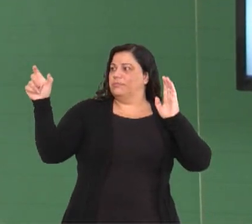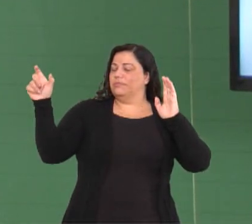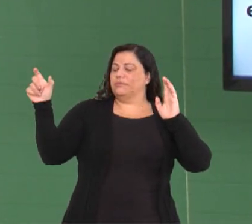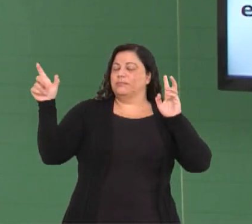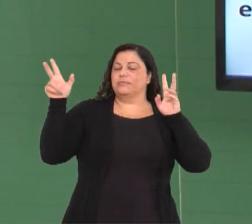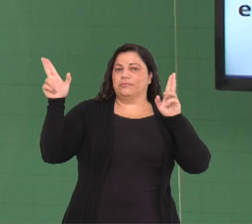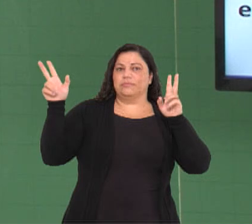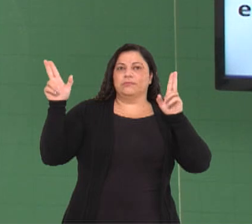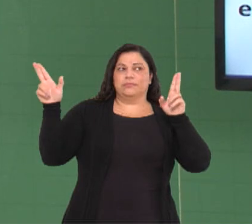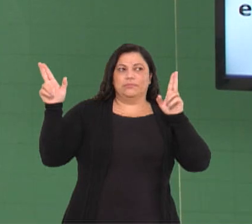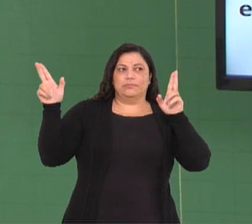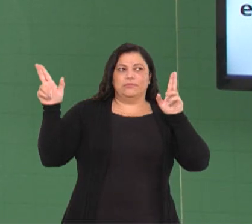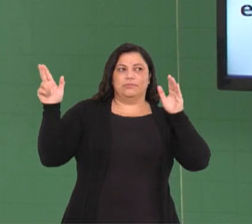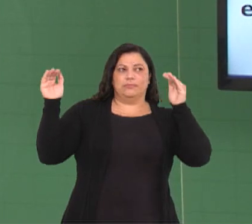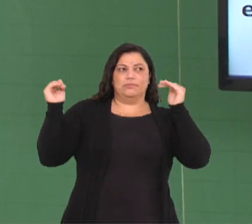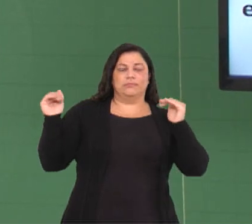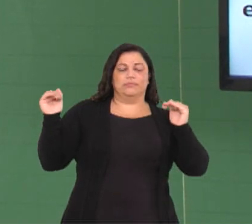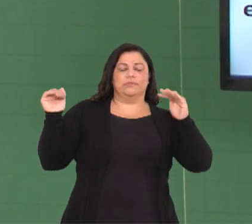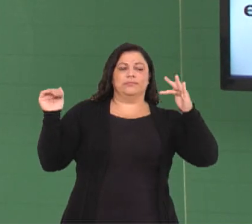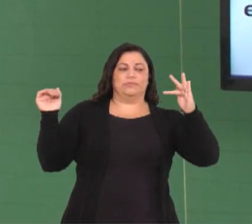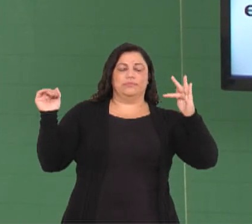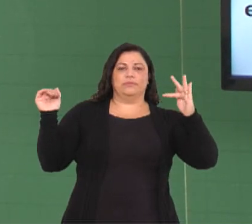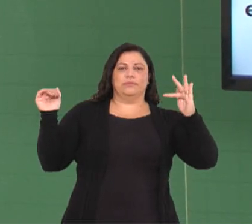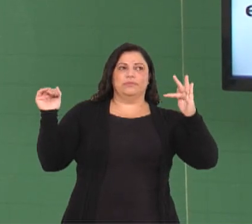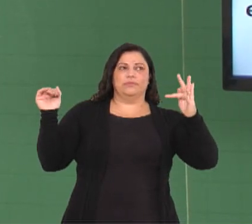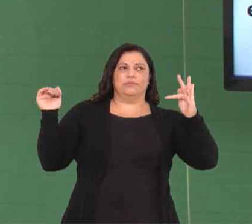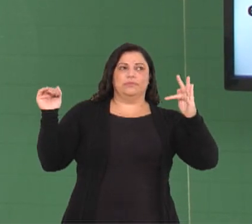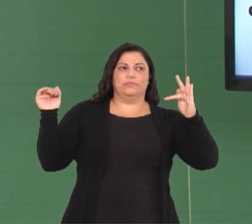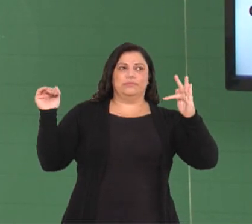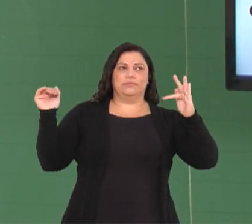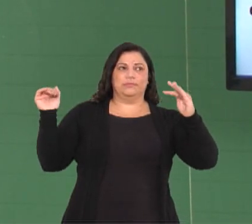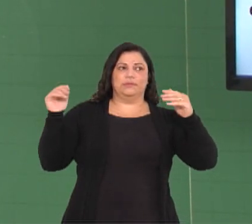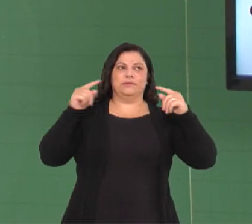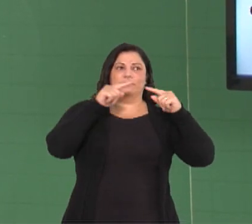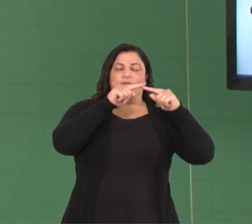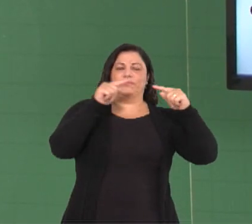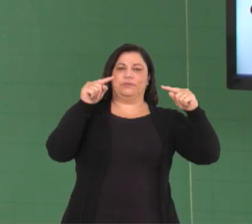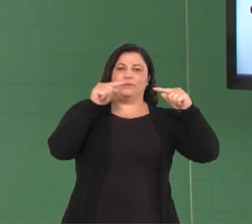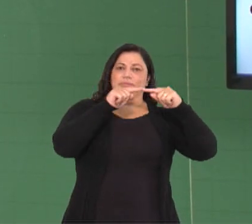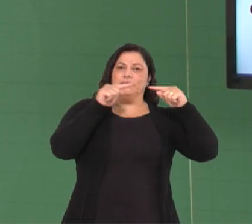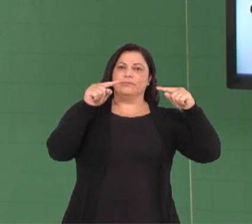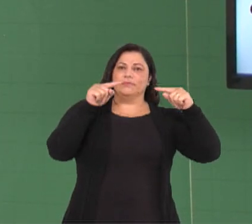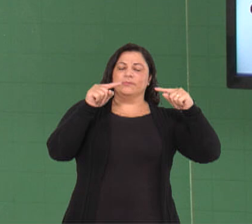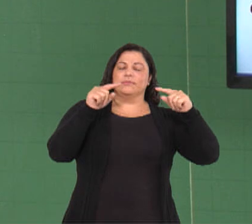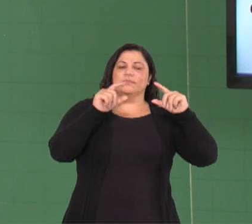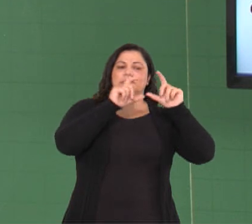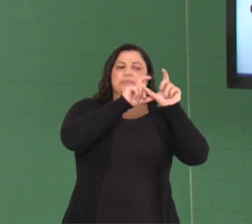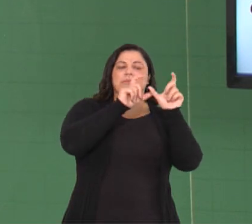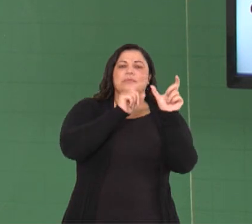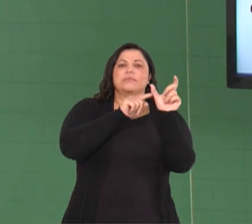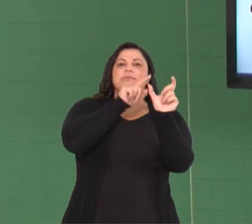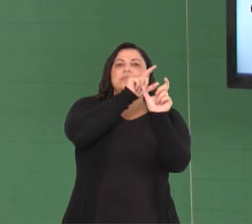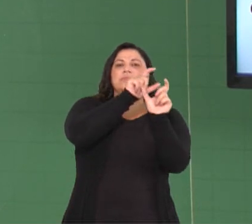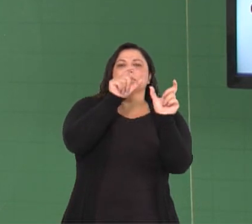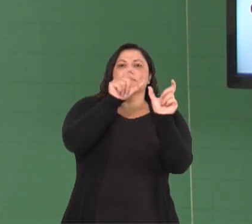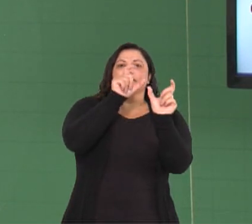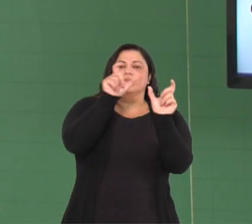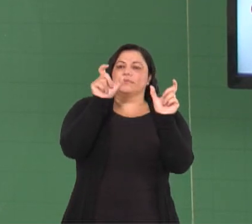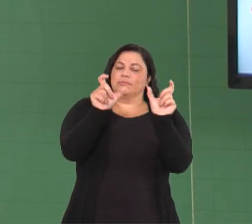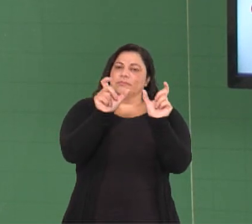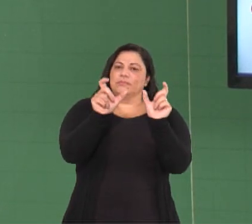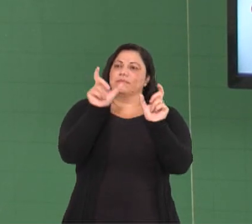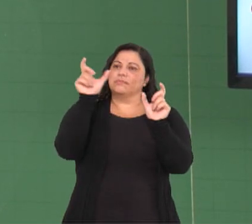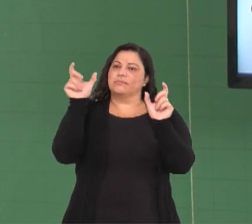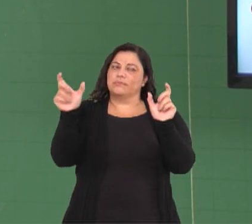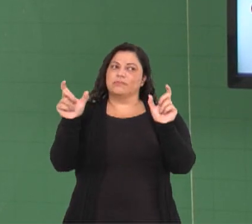tabela. K 9 vezes 10 a nona, carga 8 vezes 10 elevado a menos 6, carga 8 vezes 10 elevado a menos 6